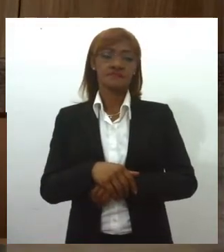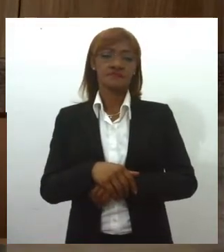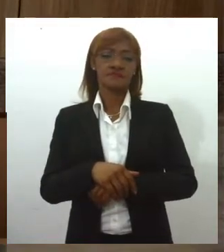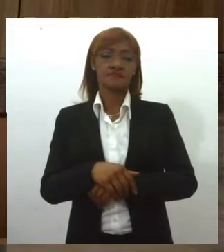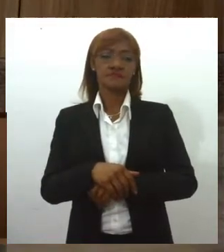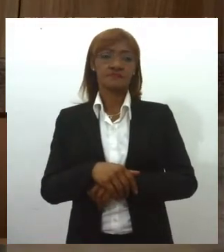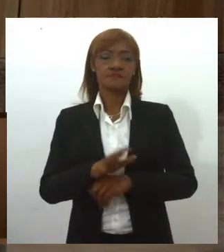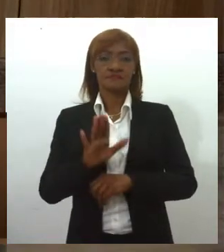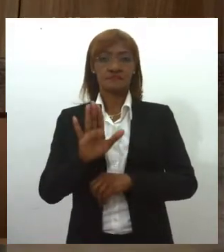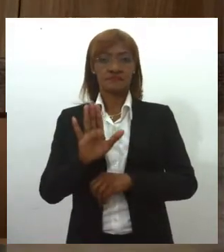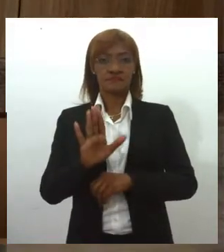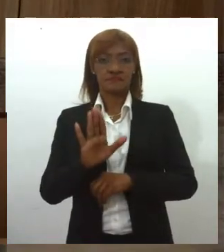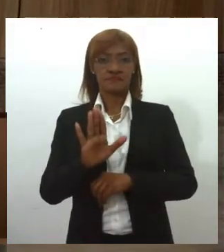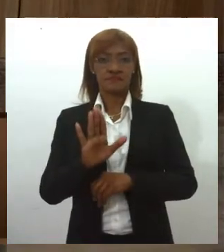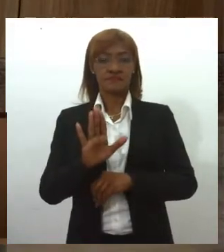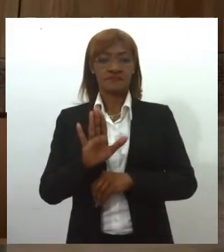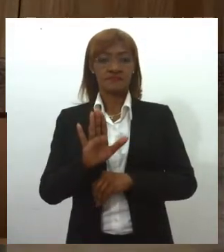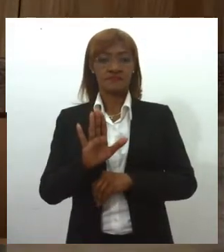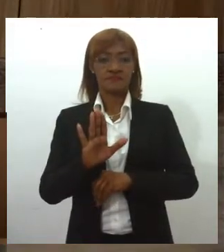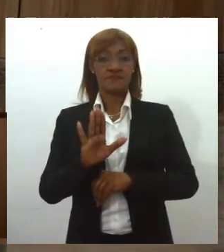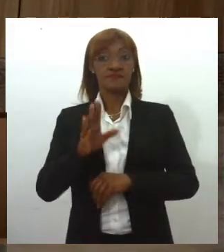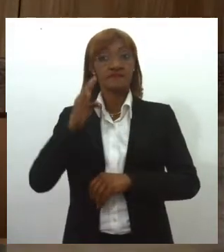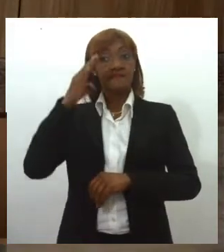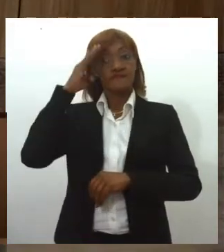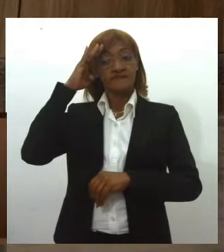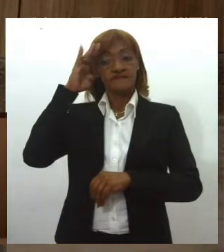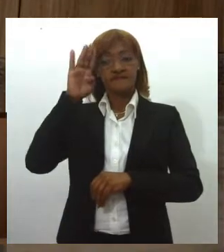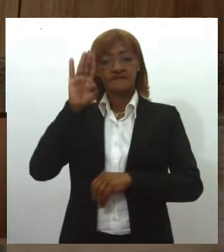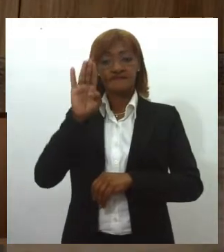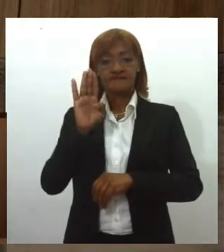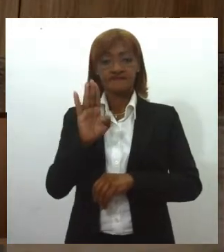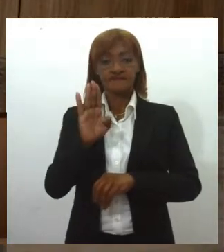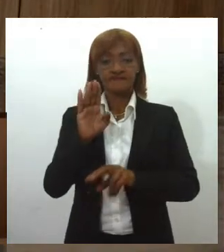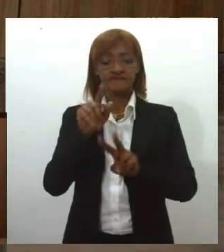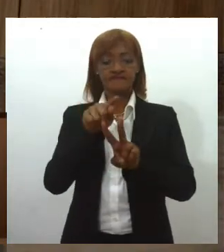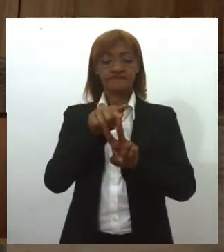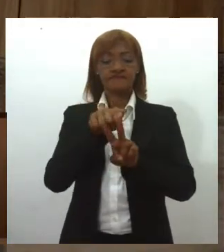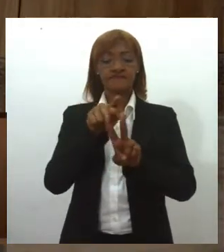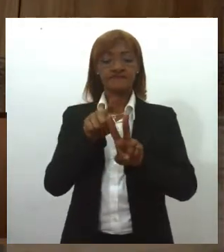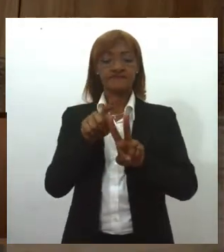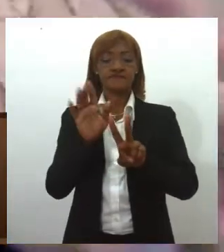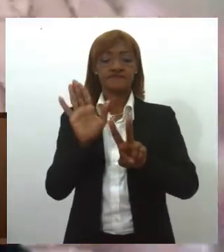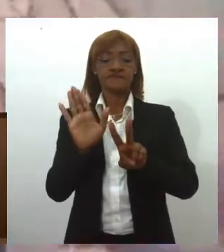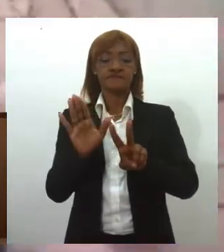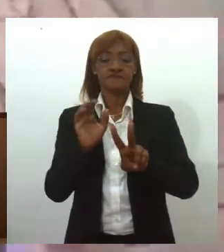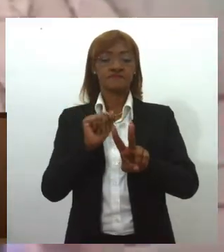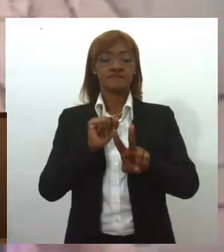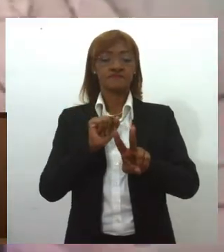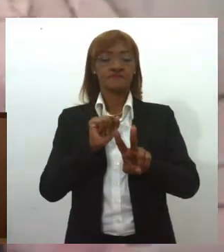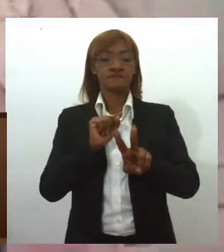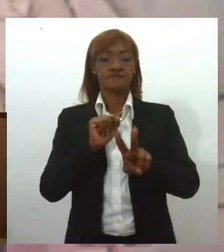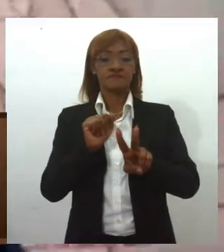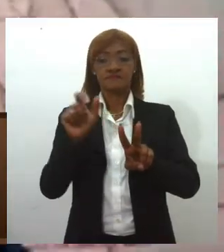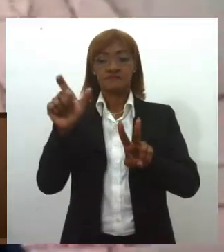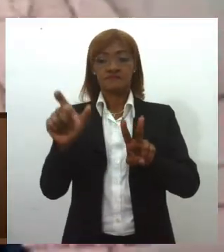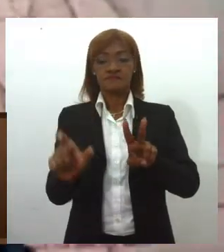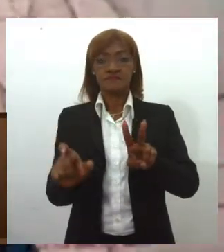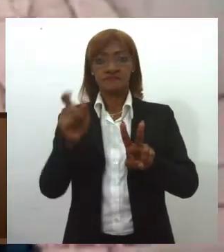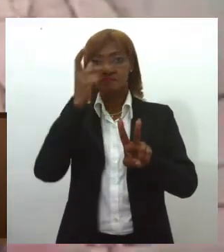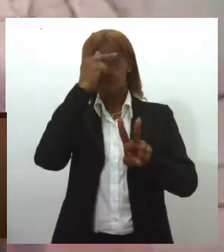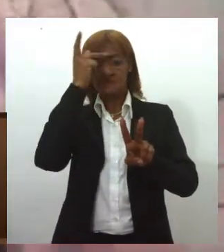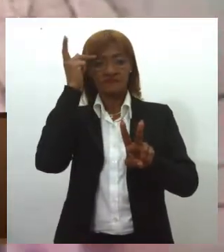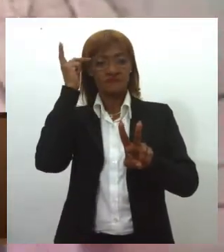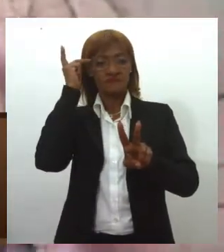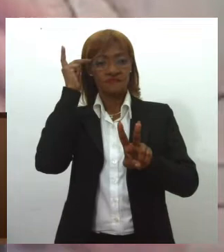Enfim, nós temos principalmente duas linhas de tratamento para aquele paciente que descobriu